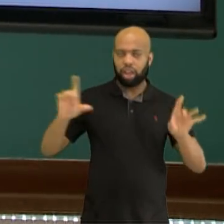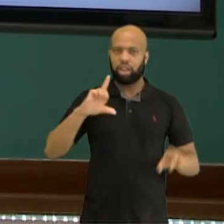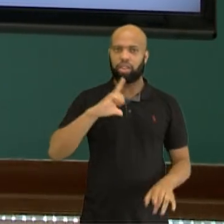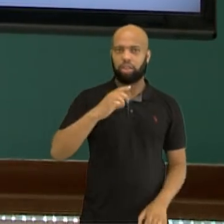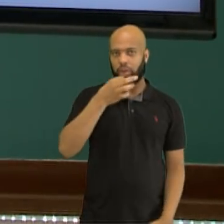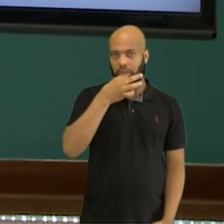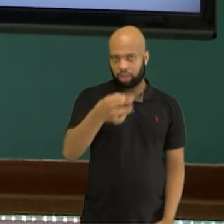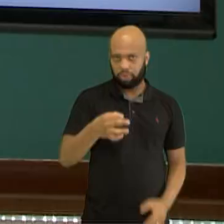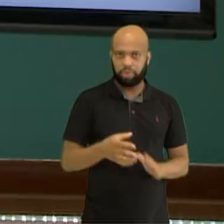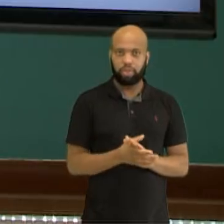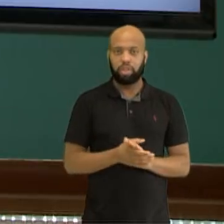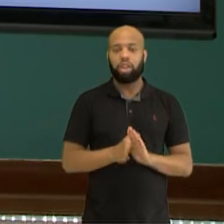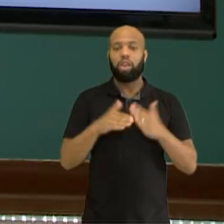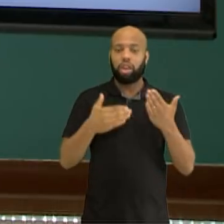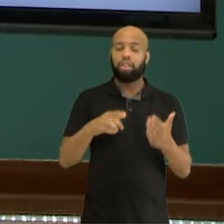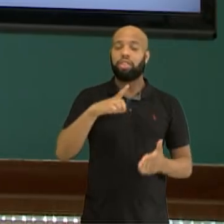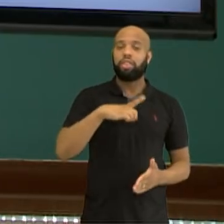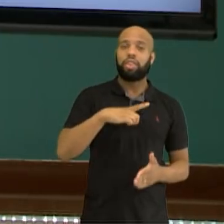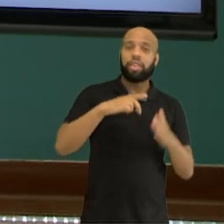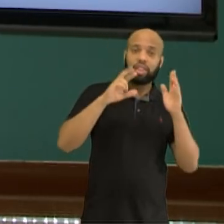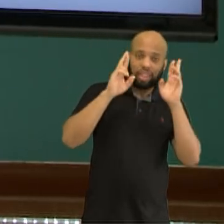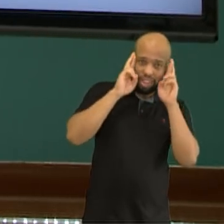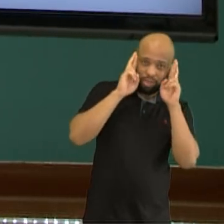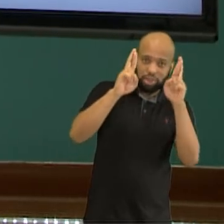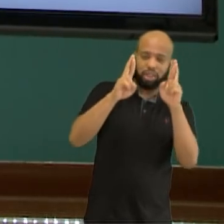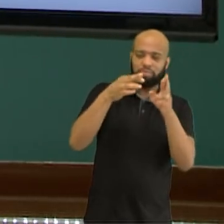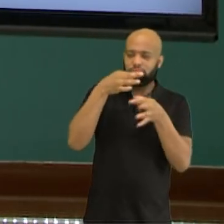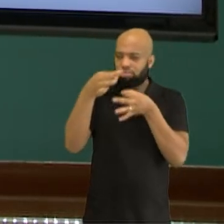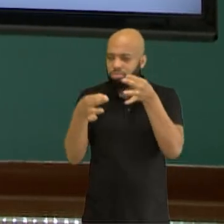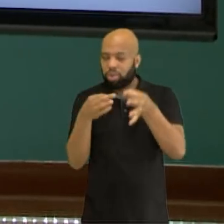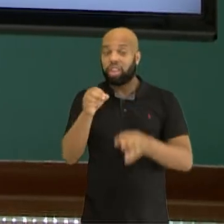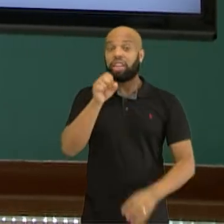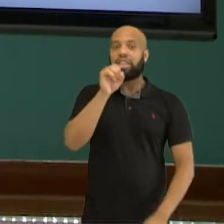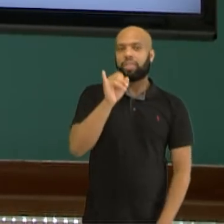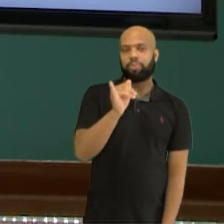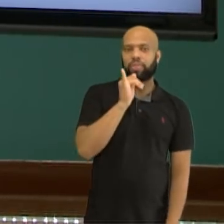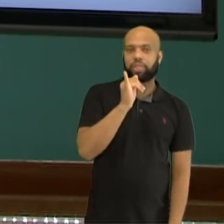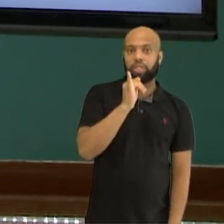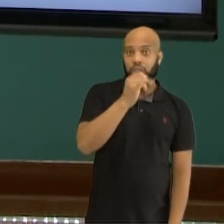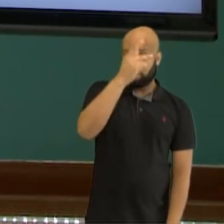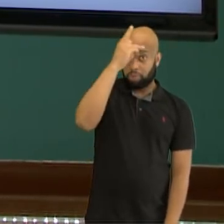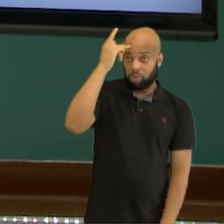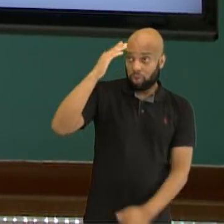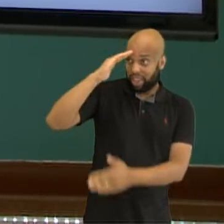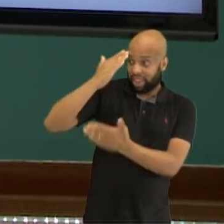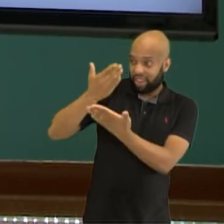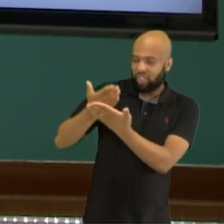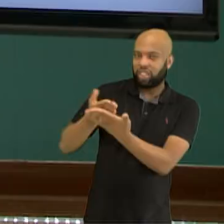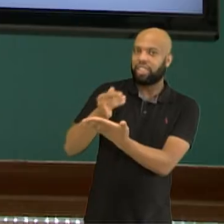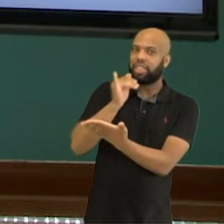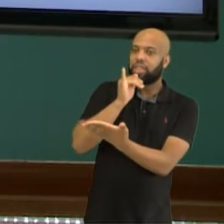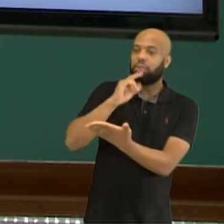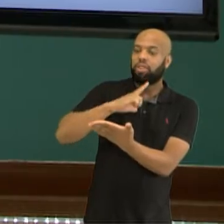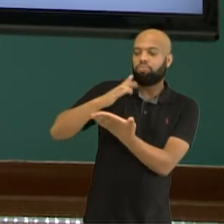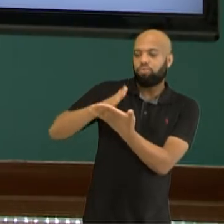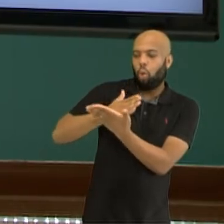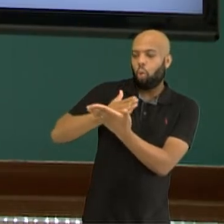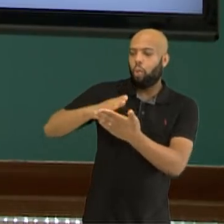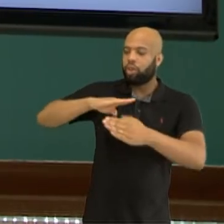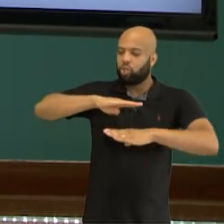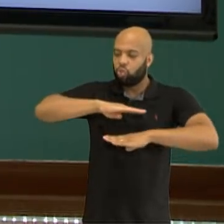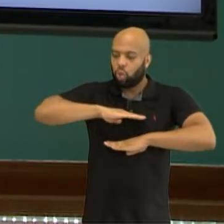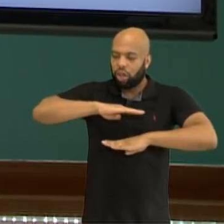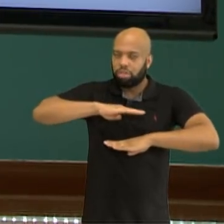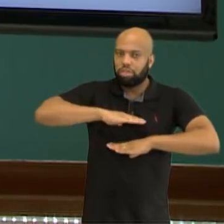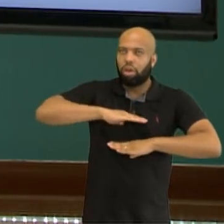e nós devemos respeitar a opinião de cada um. Então, se uma pessoa acredita numa determinada situação ou num